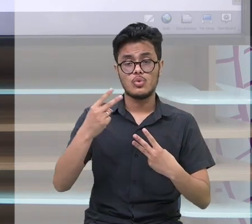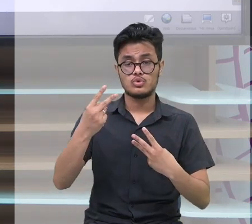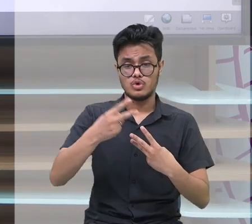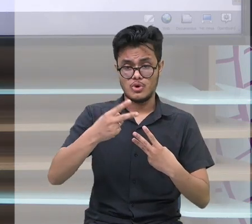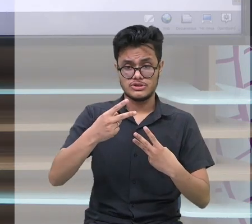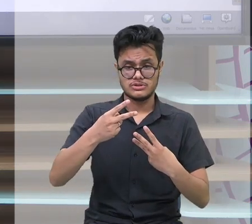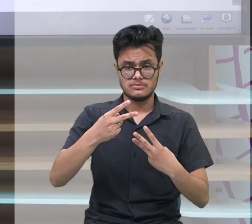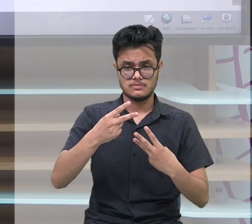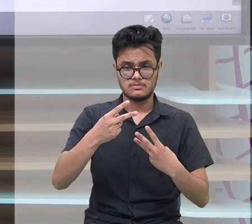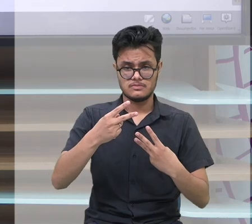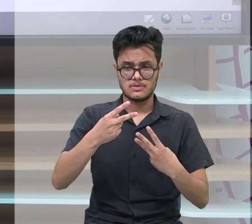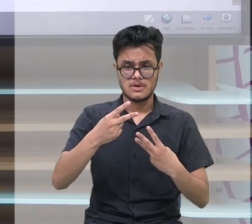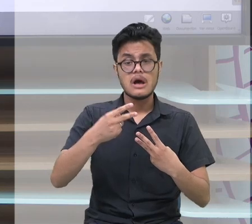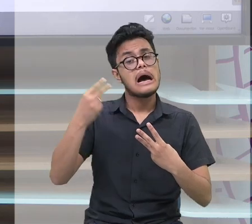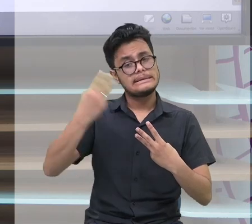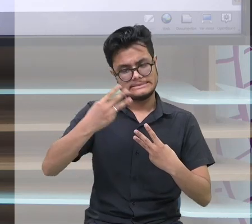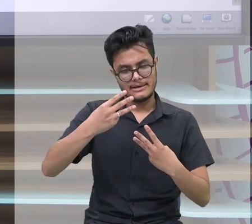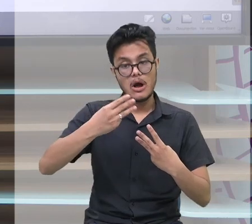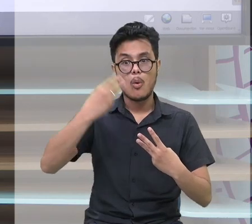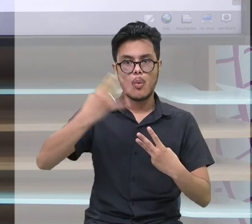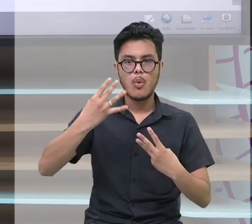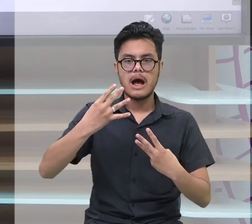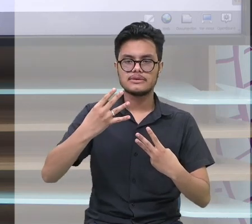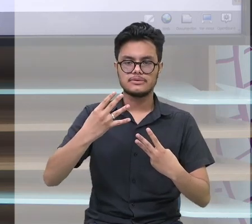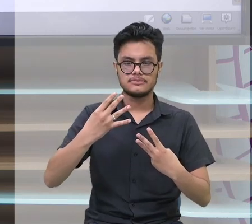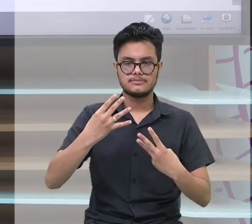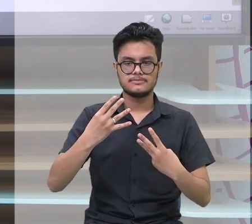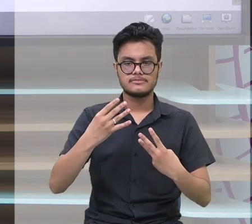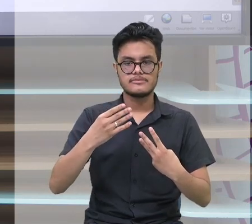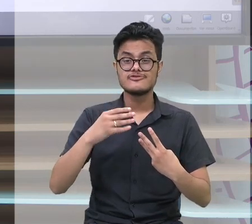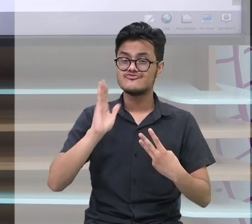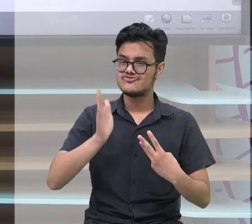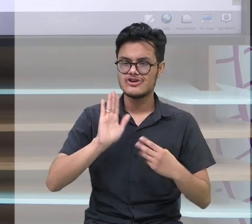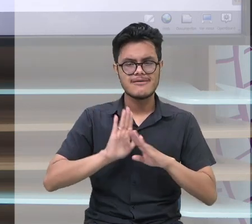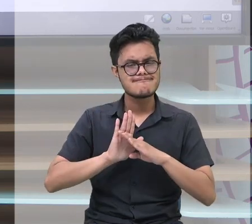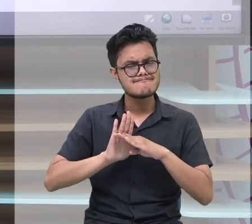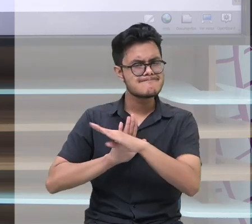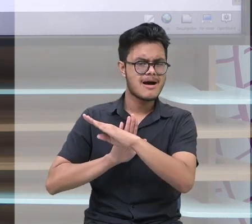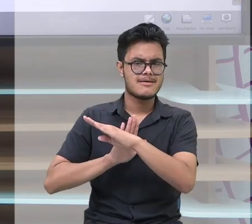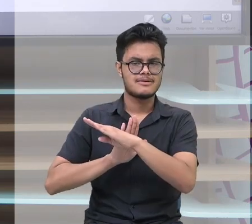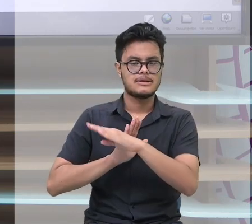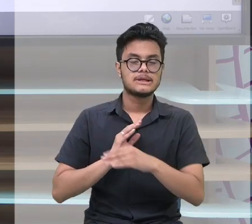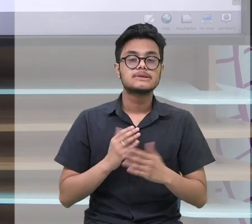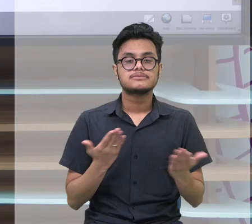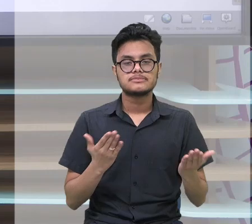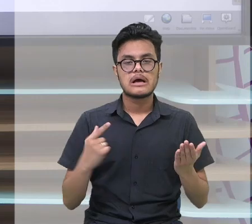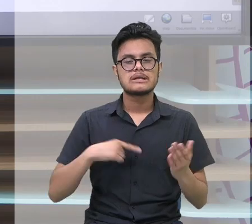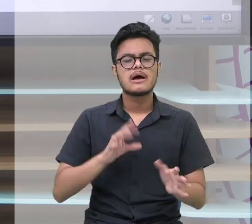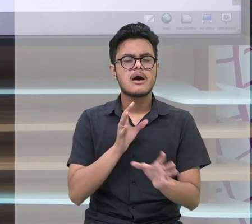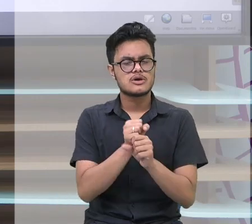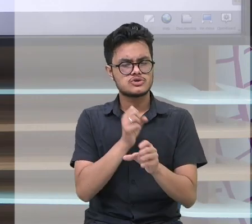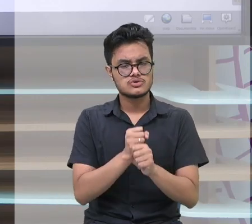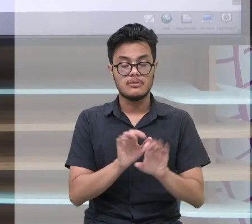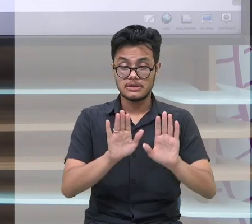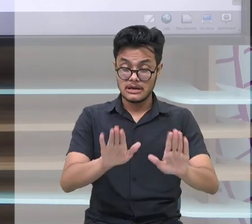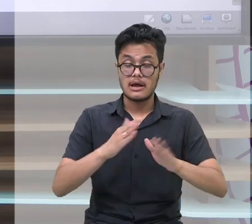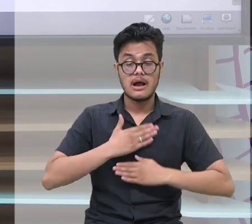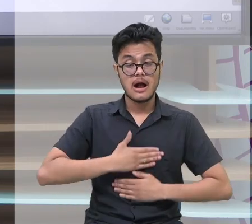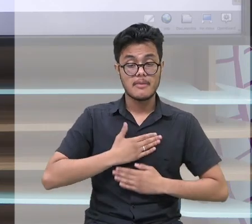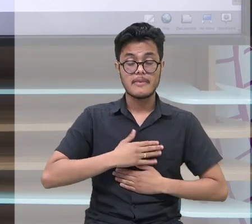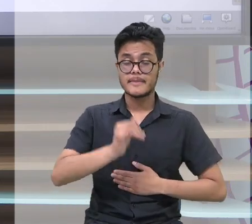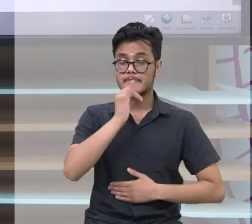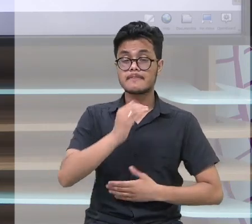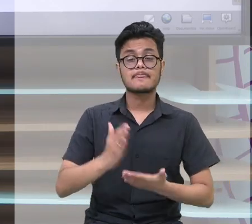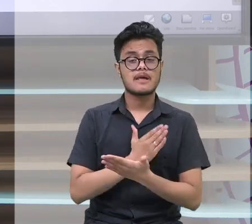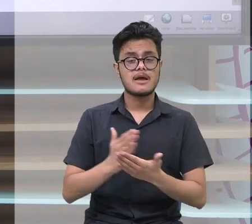nós atribuímos valor para x igual a 2, resolvendo aqui, né? E olha que a gente está pegando